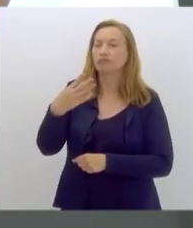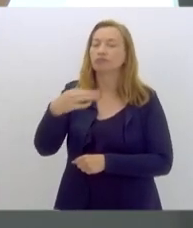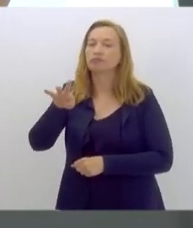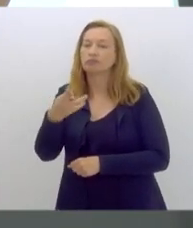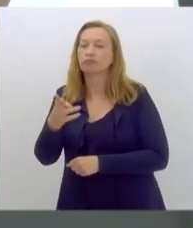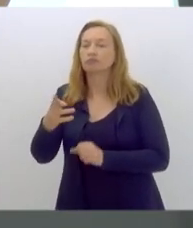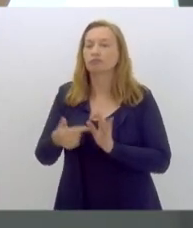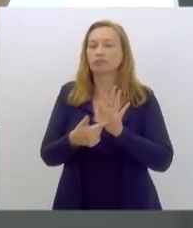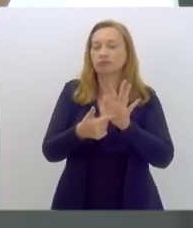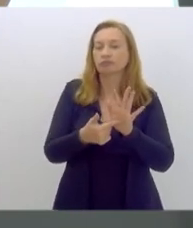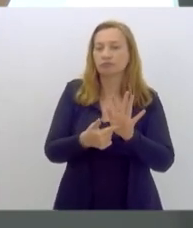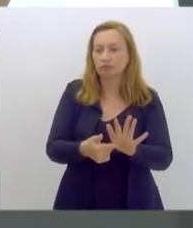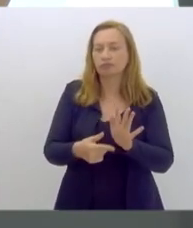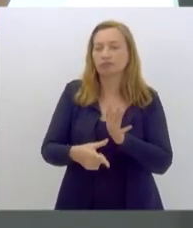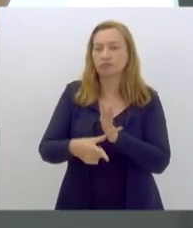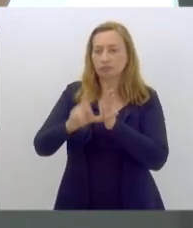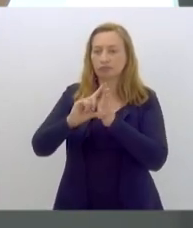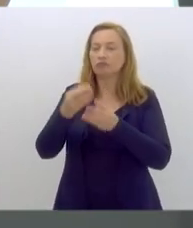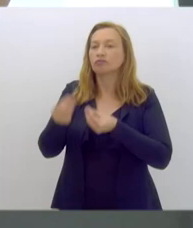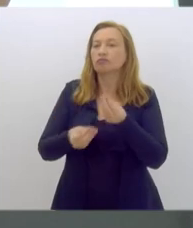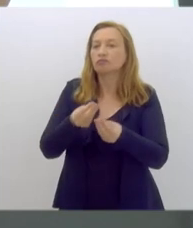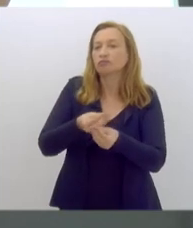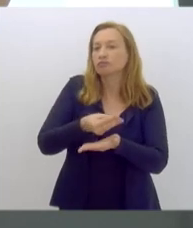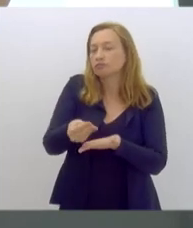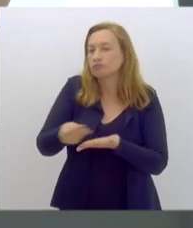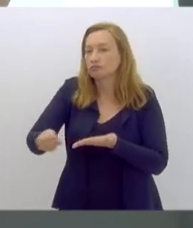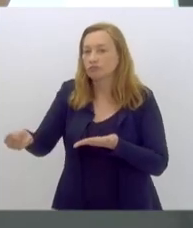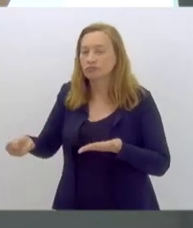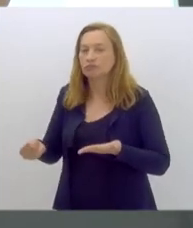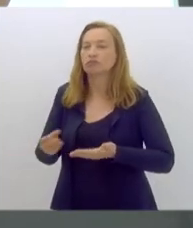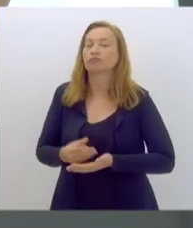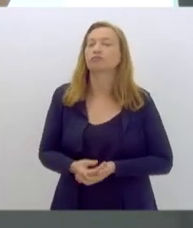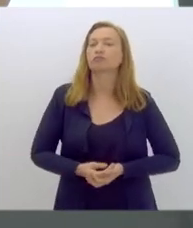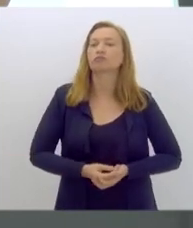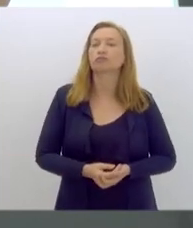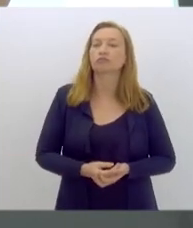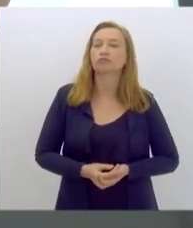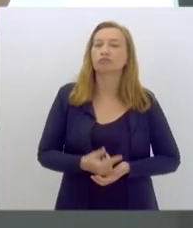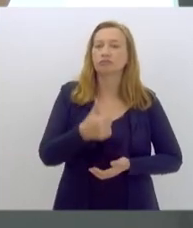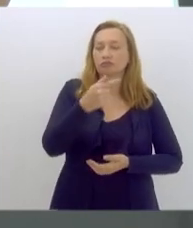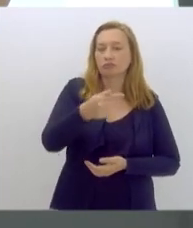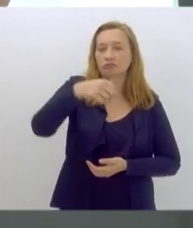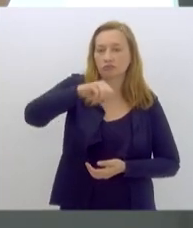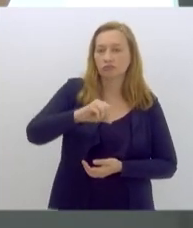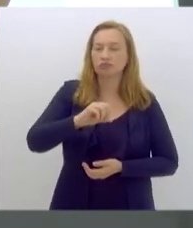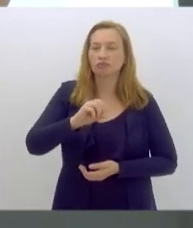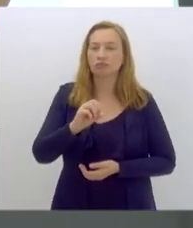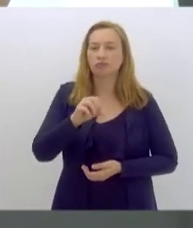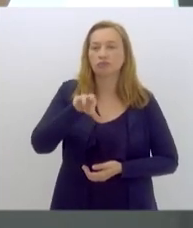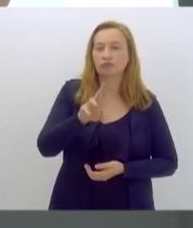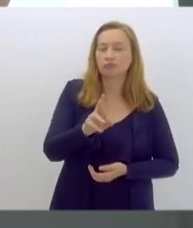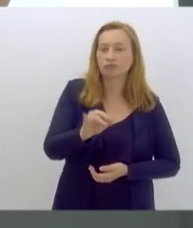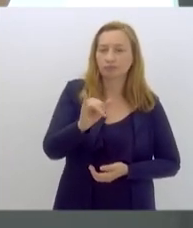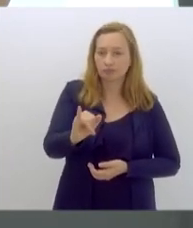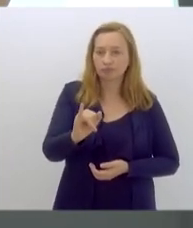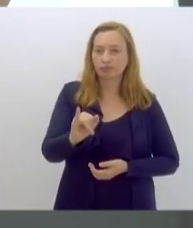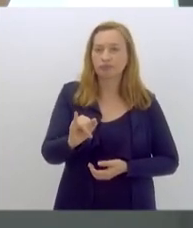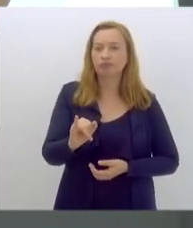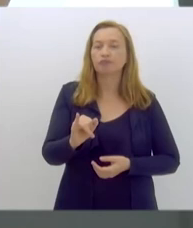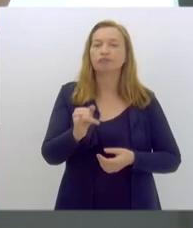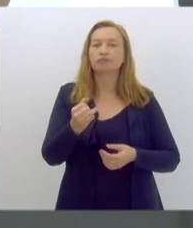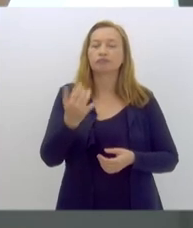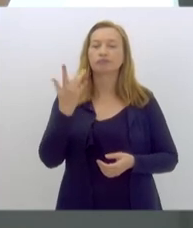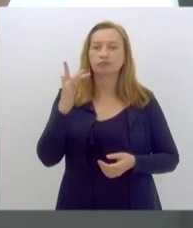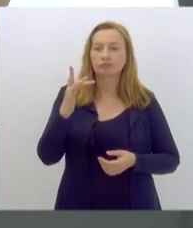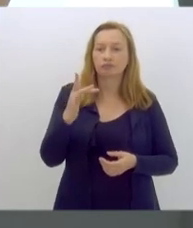e como eles estão distribuídos por fonte de recurso 79 bi em recursos do Tesouro e do